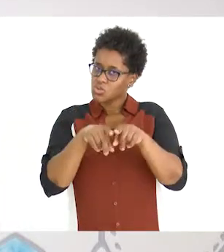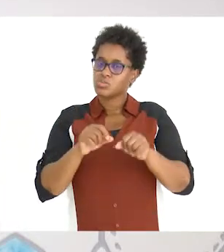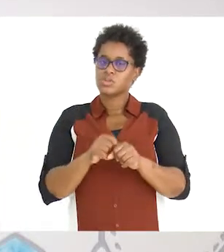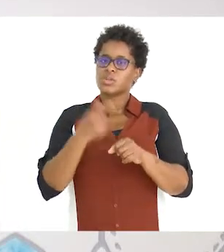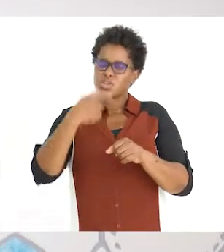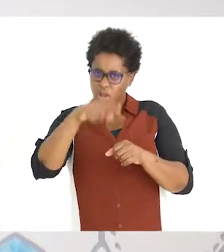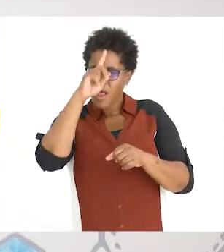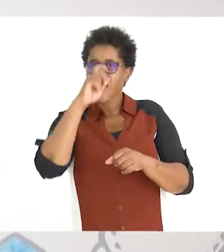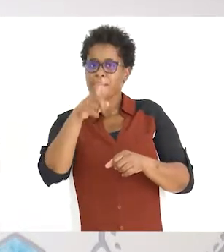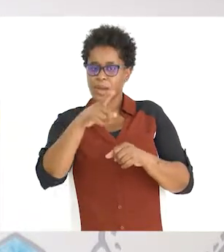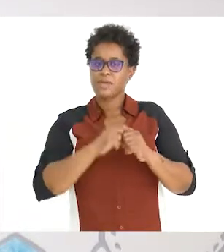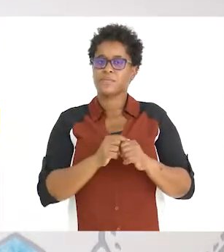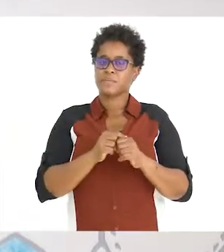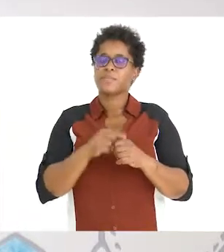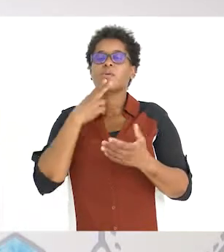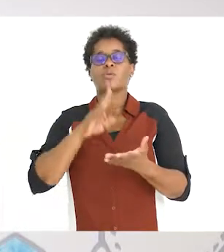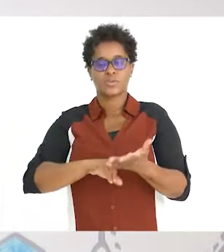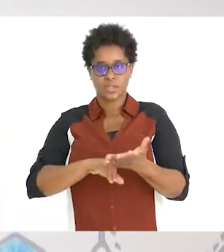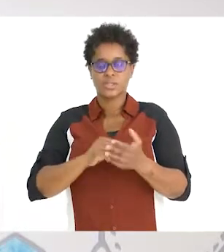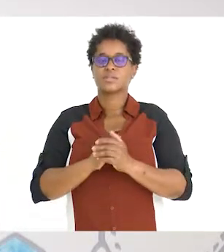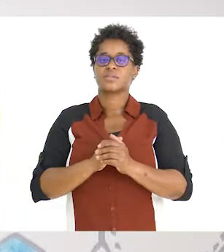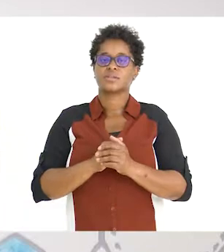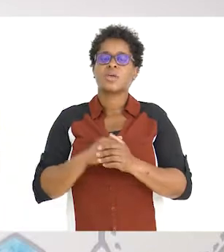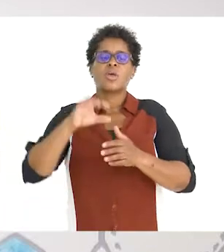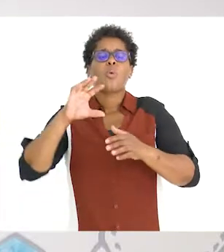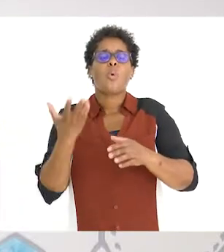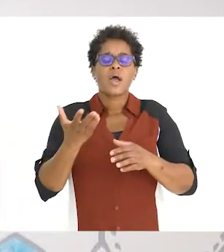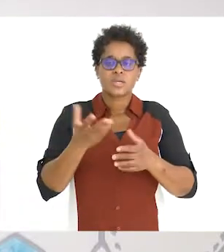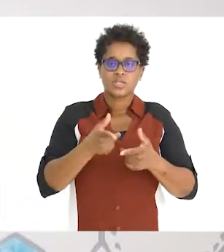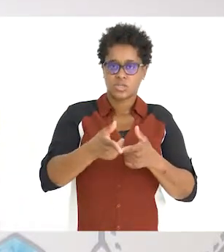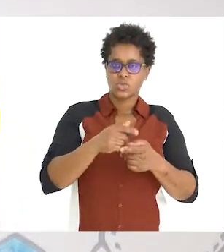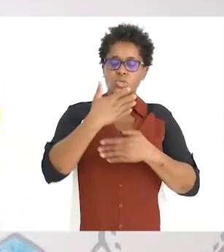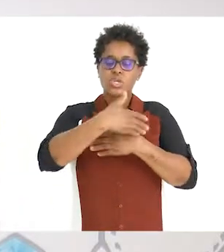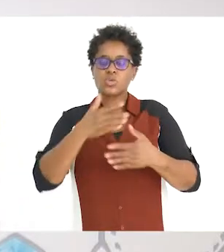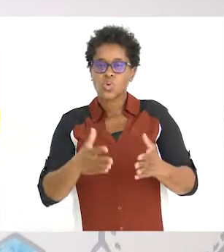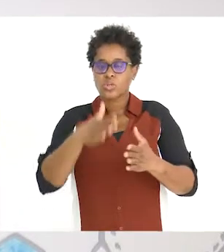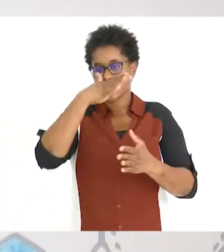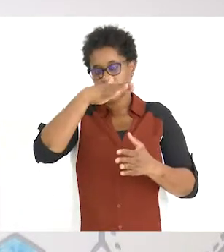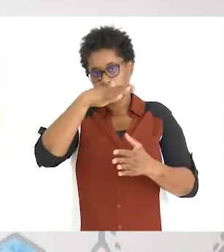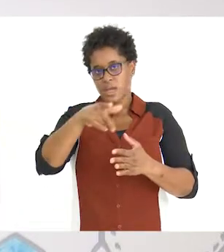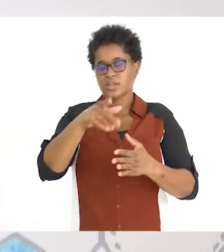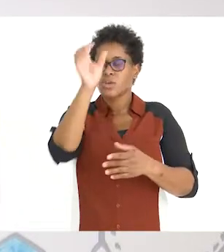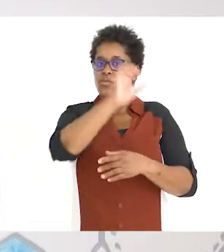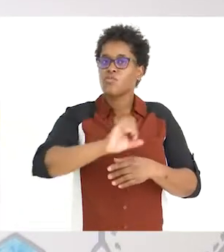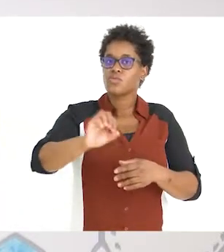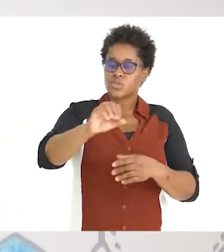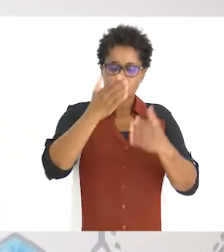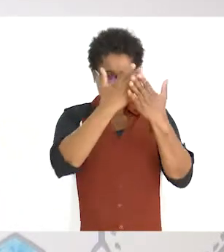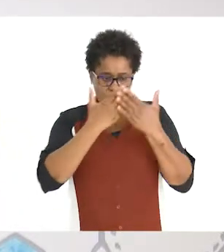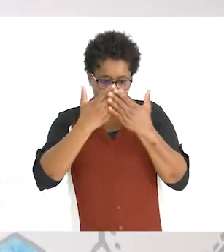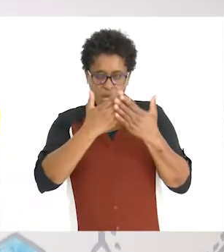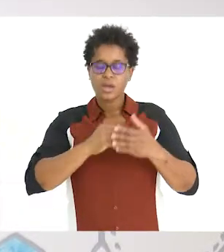Estão a lembrar? Com certeza. E quais são os setores de atividades que vocês estudaram?